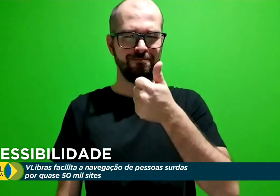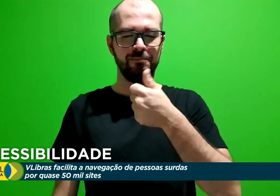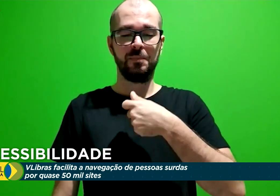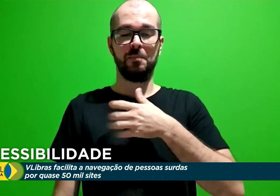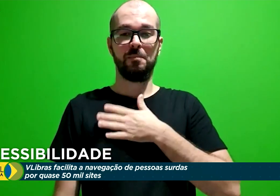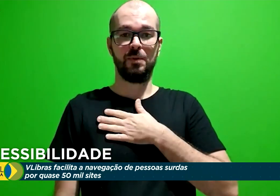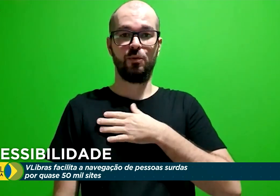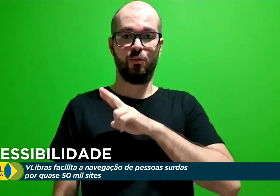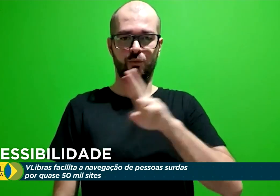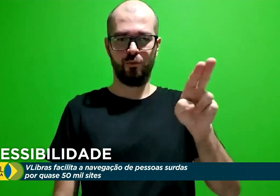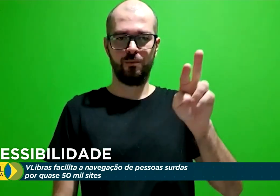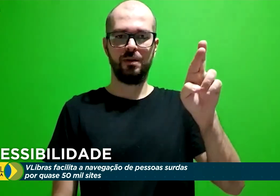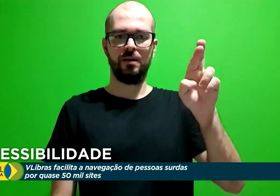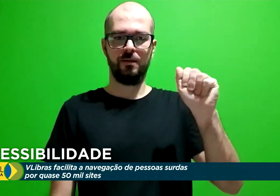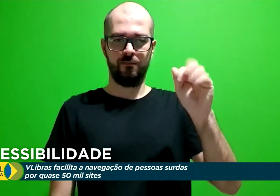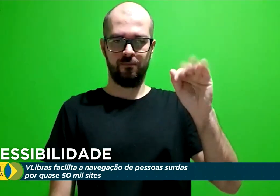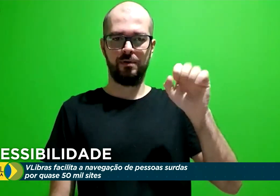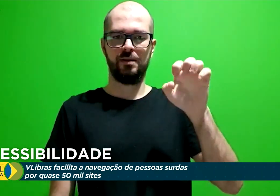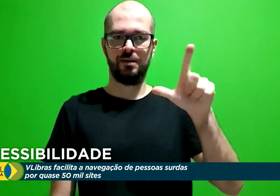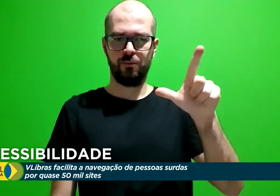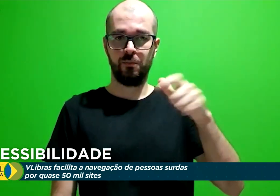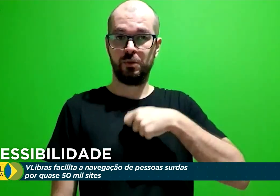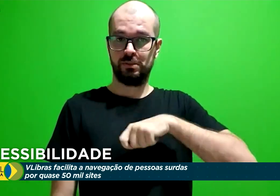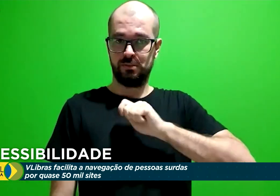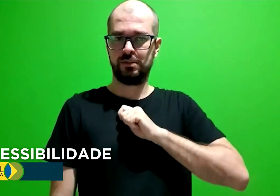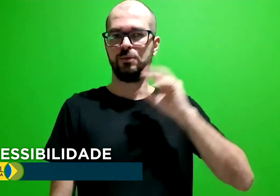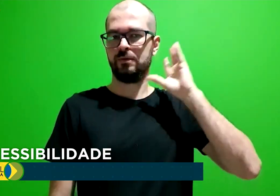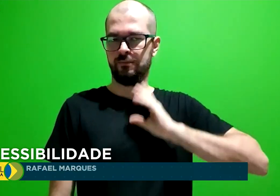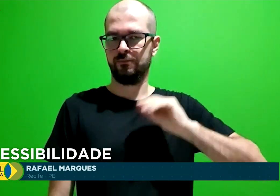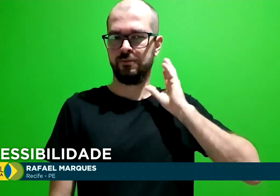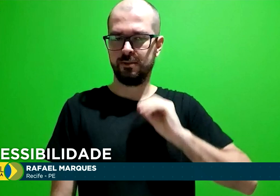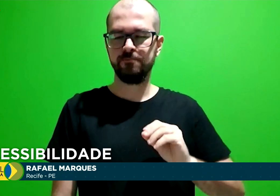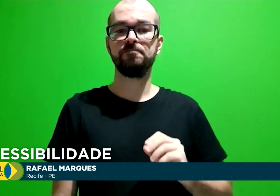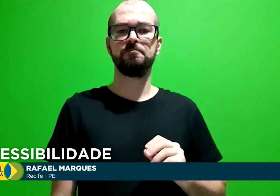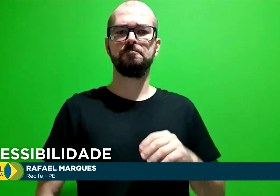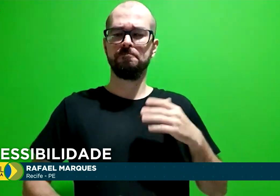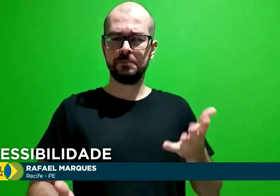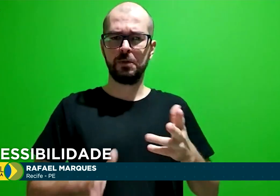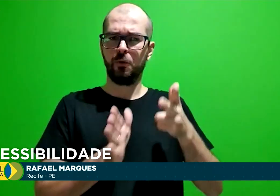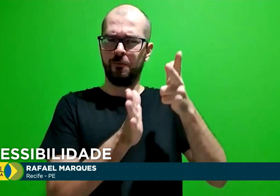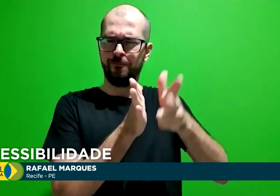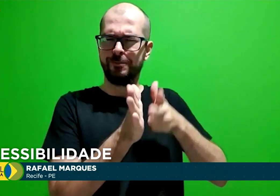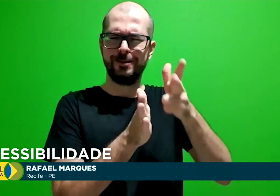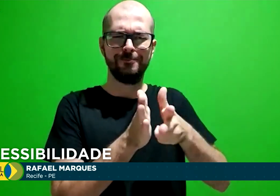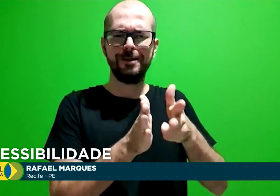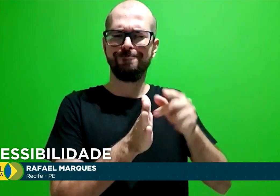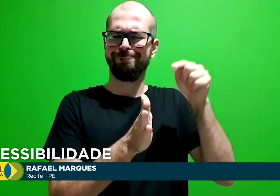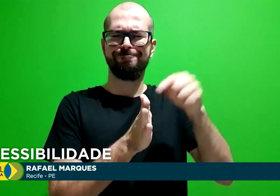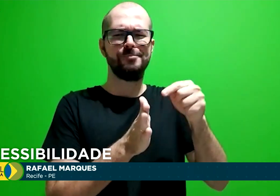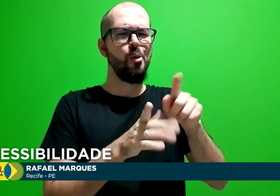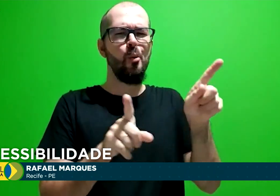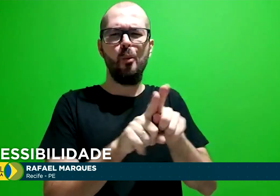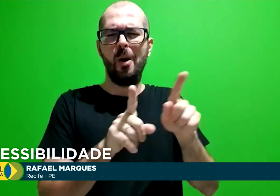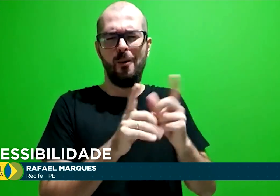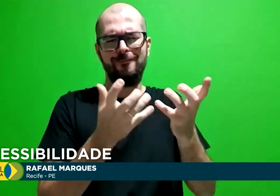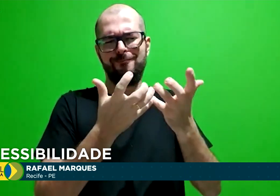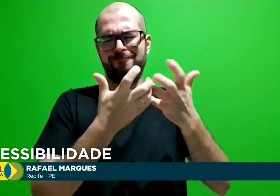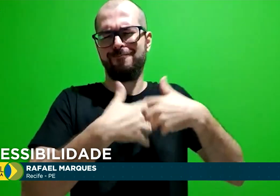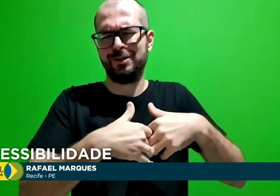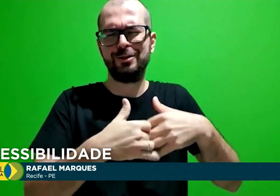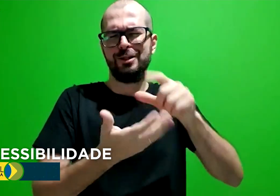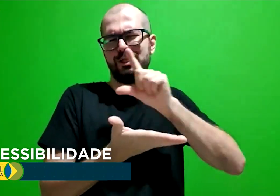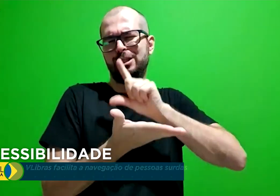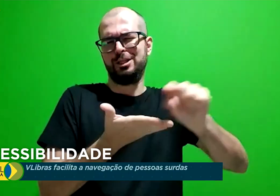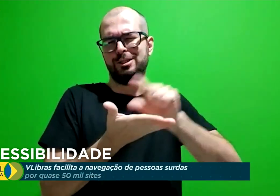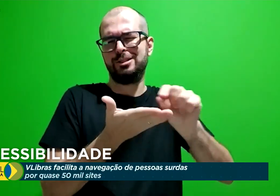Oi, tudo bem? Meu nome é Rafael e meu sinal é este. O Vlibras é uma ferramenta digital acessível para surdos.